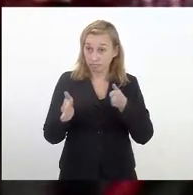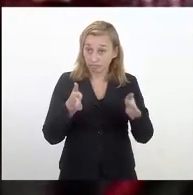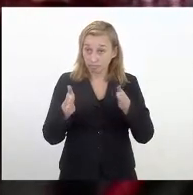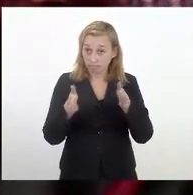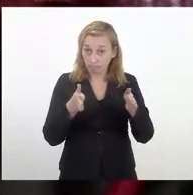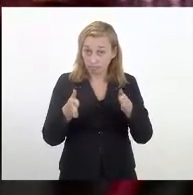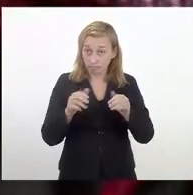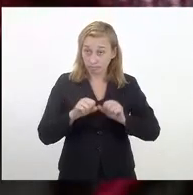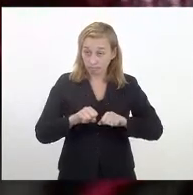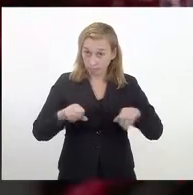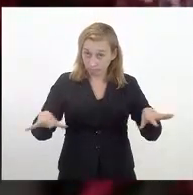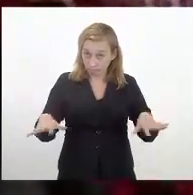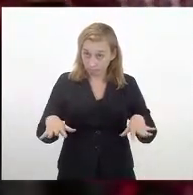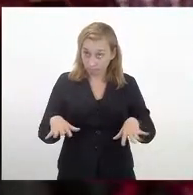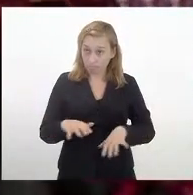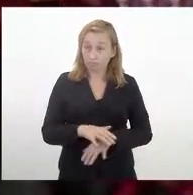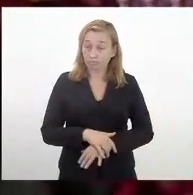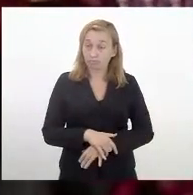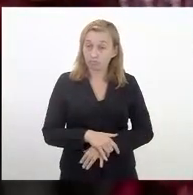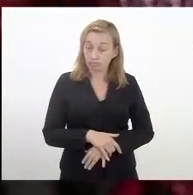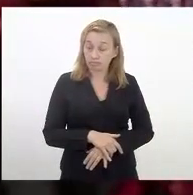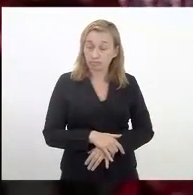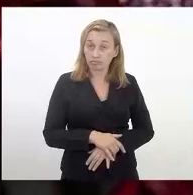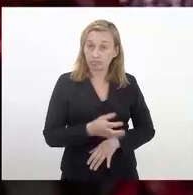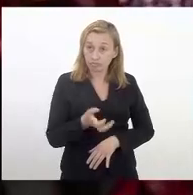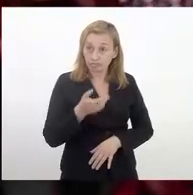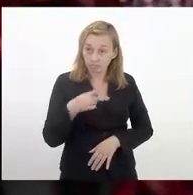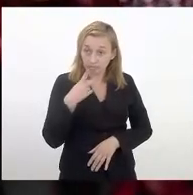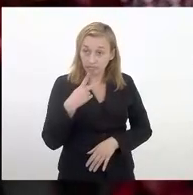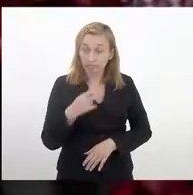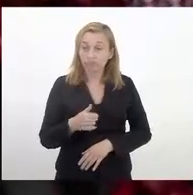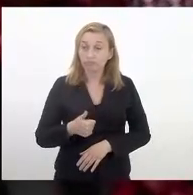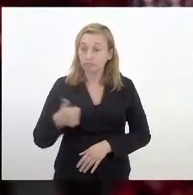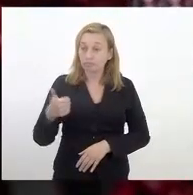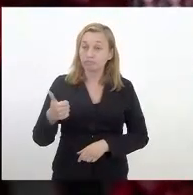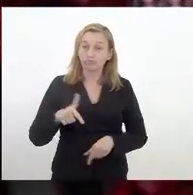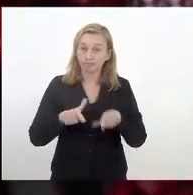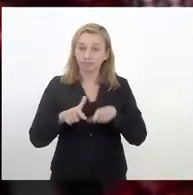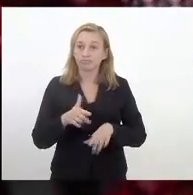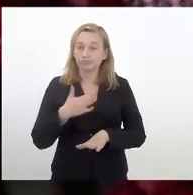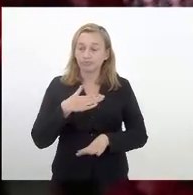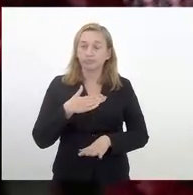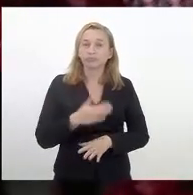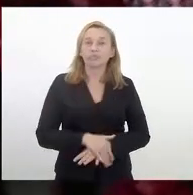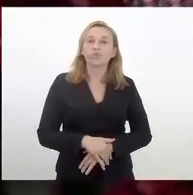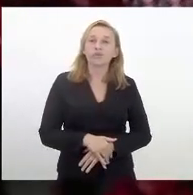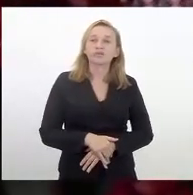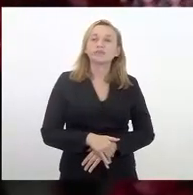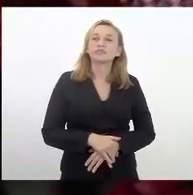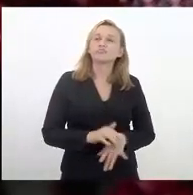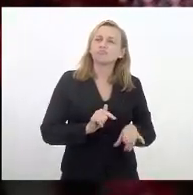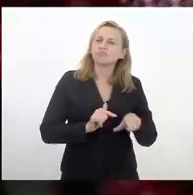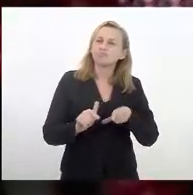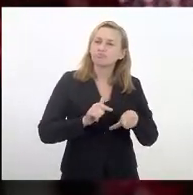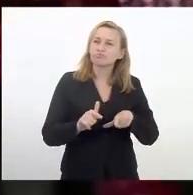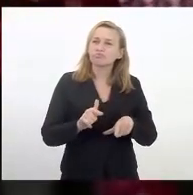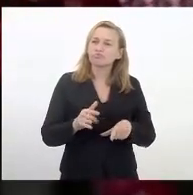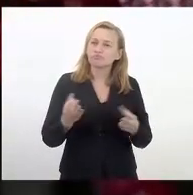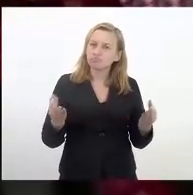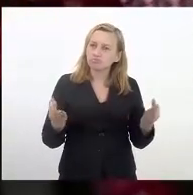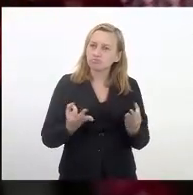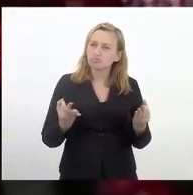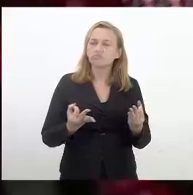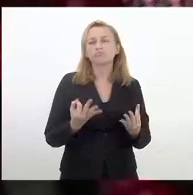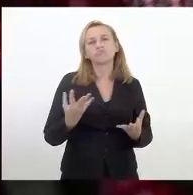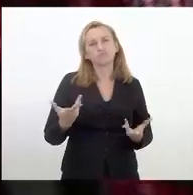pandev que eu quero fazer esse recorte sou uma mandatária do primeiro mandado em sido realmente um trabalho impecável